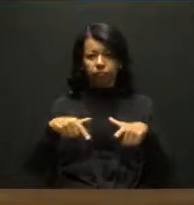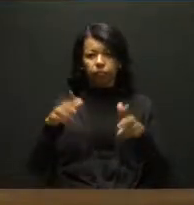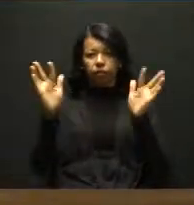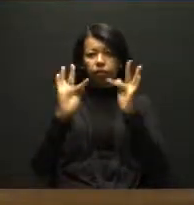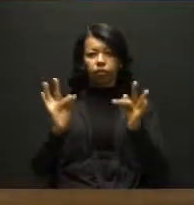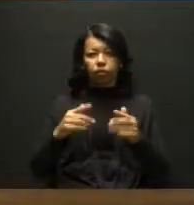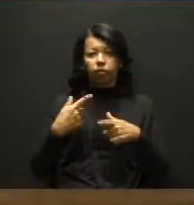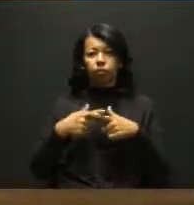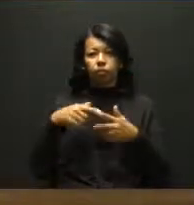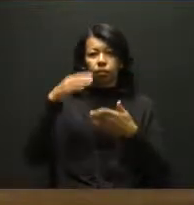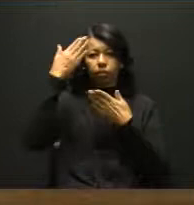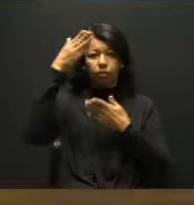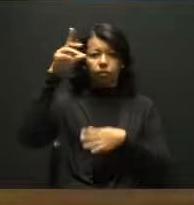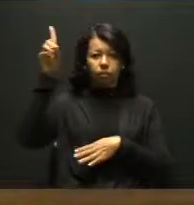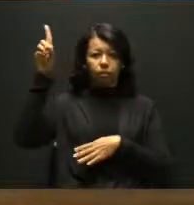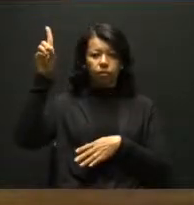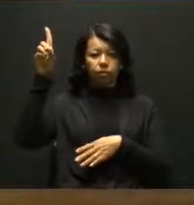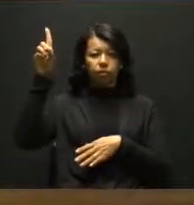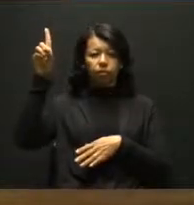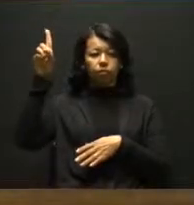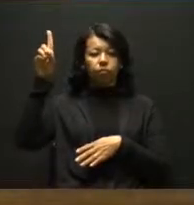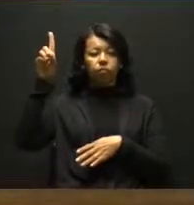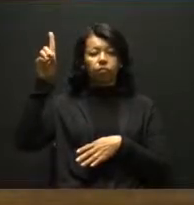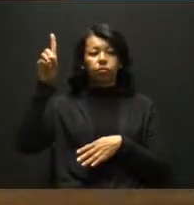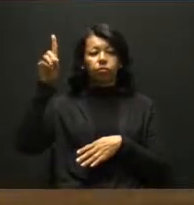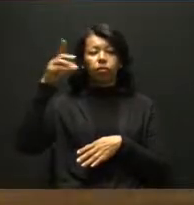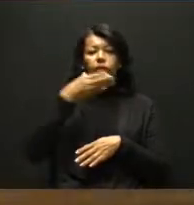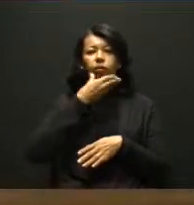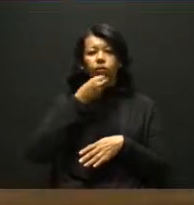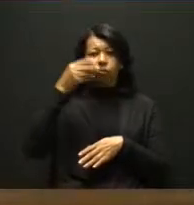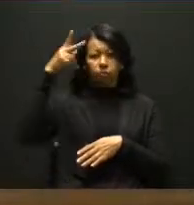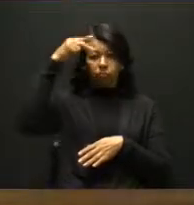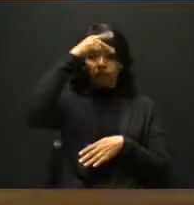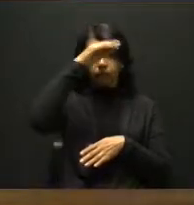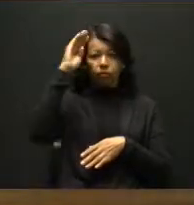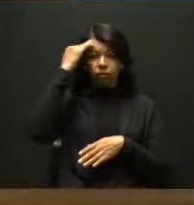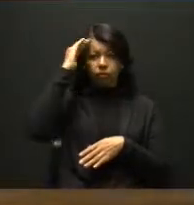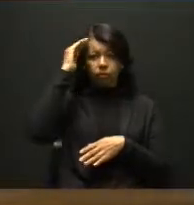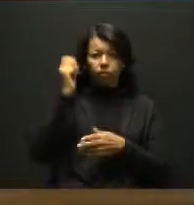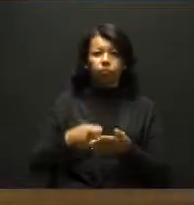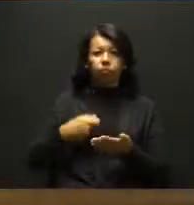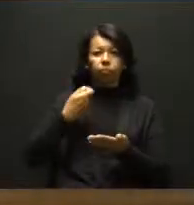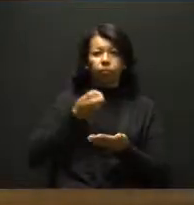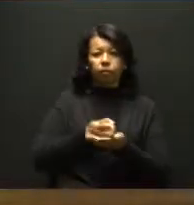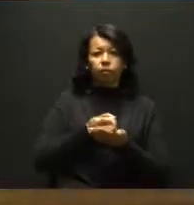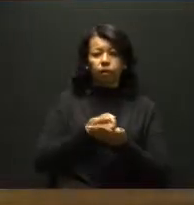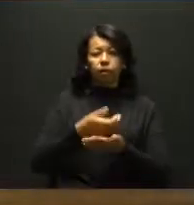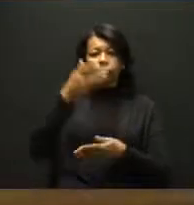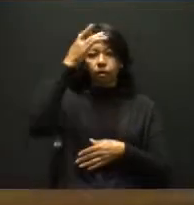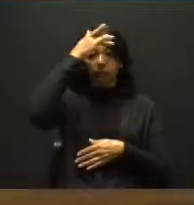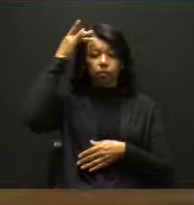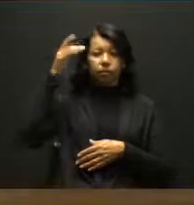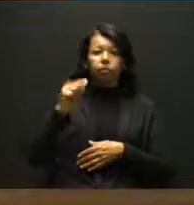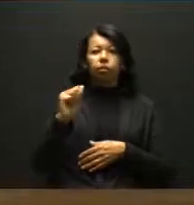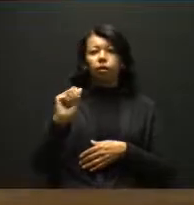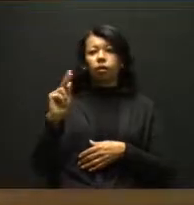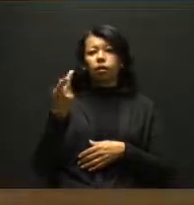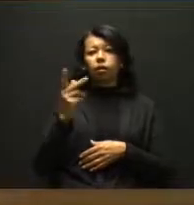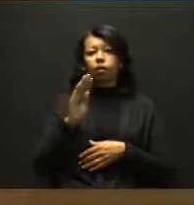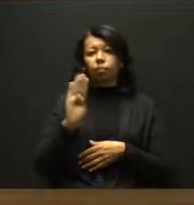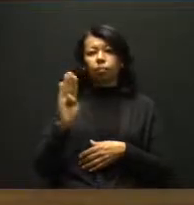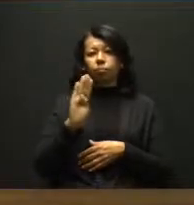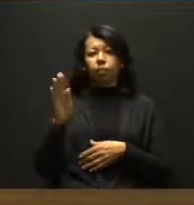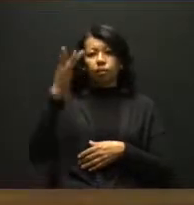a deus o nosso prefeito entendeu e vão pagar o pessoal da hp de que são pessoas maravilhosas